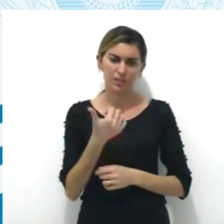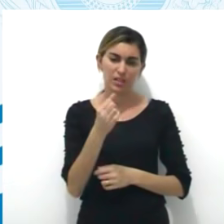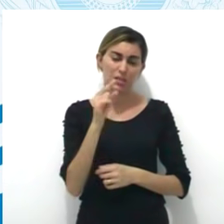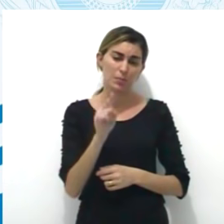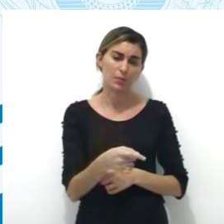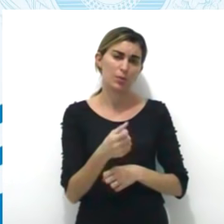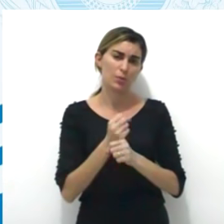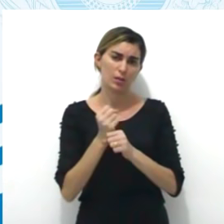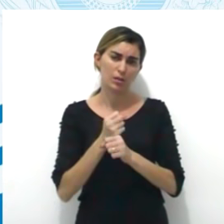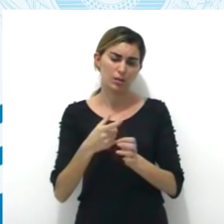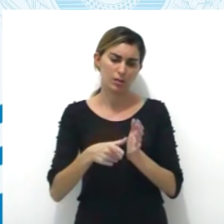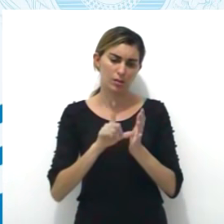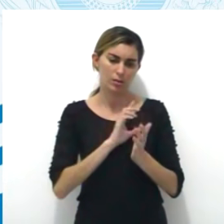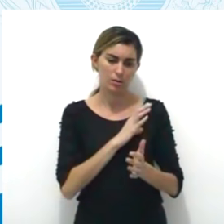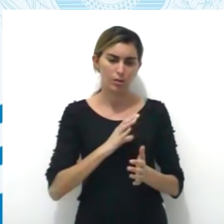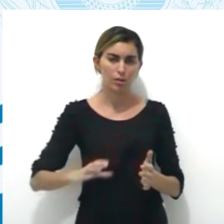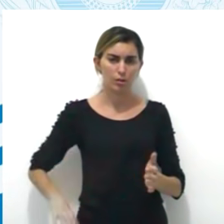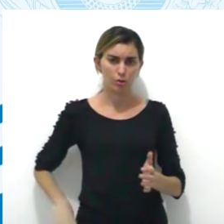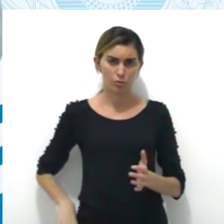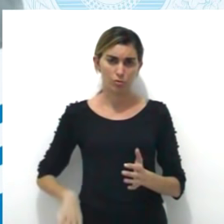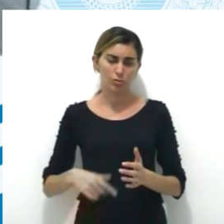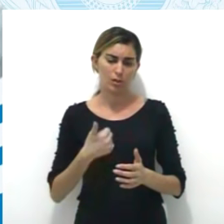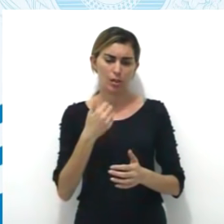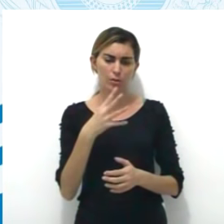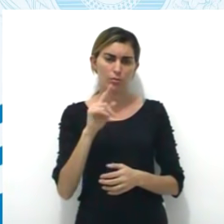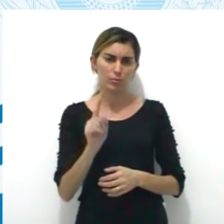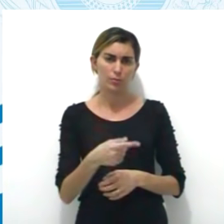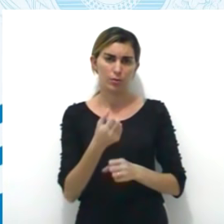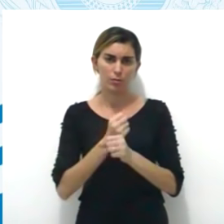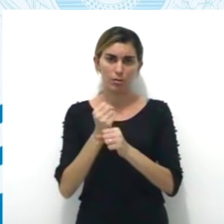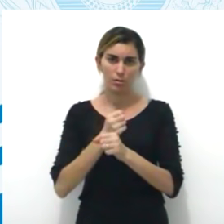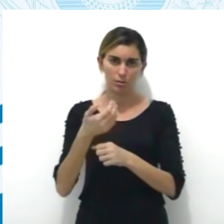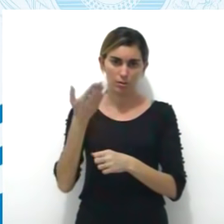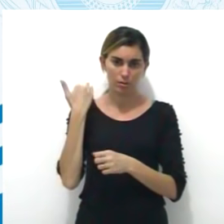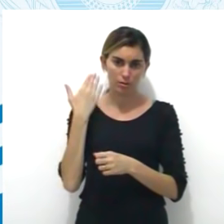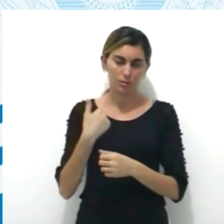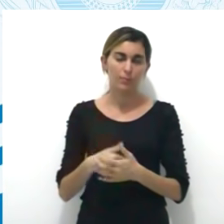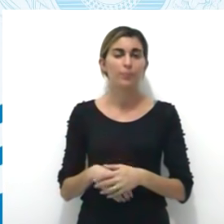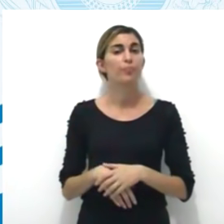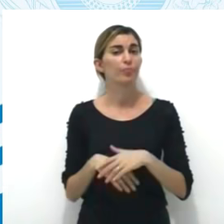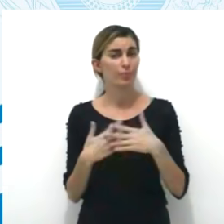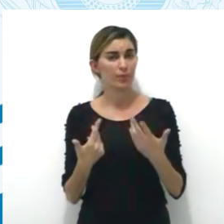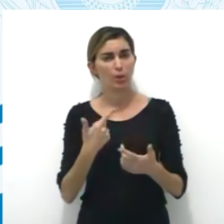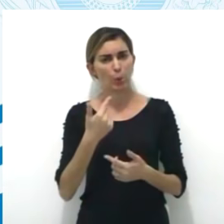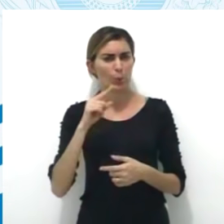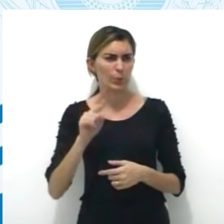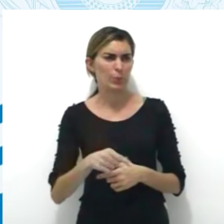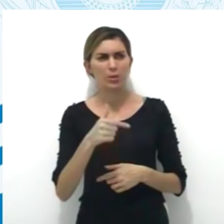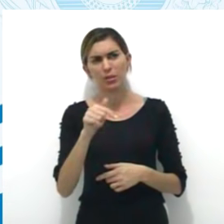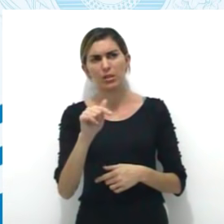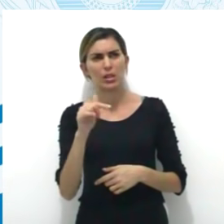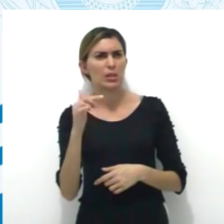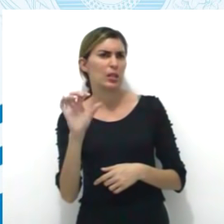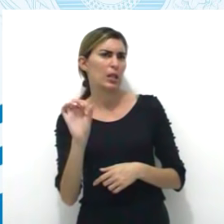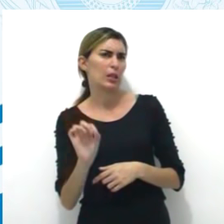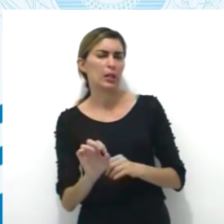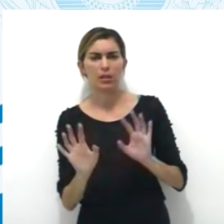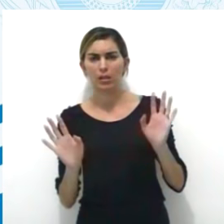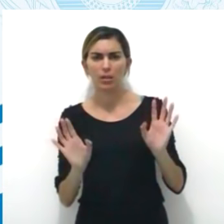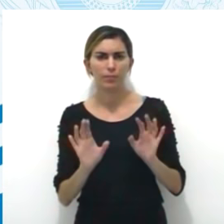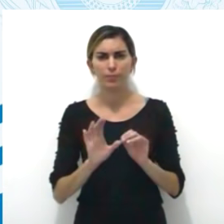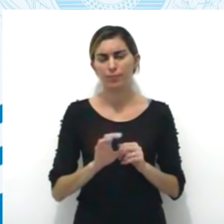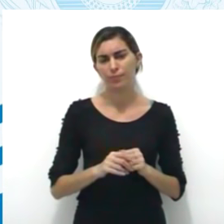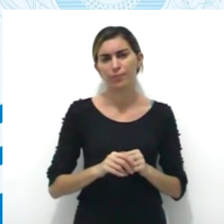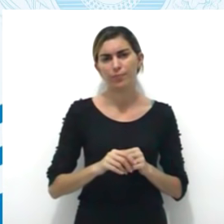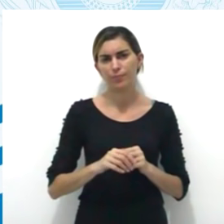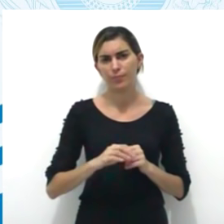anos antes de Cristo, de 14.200 antes de Cristo e de 12.770 antes de